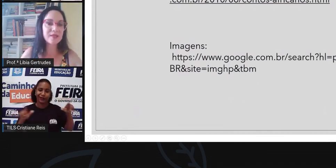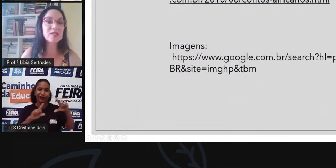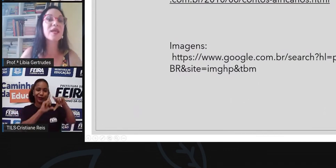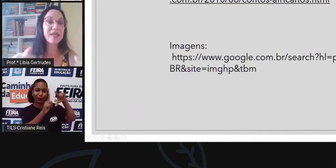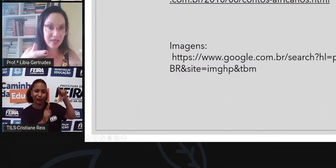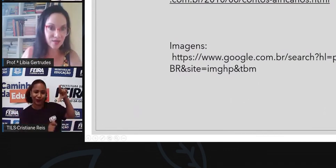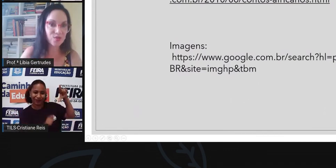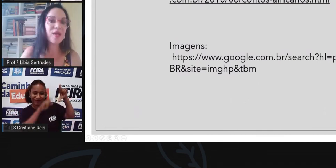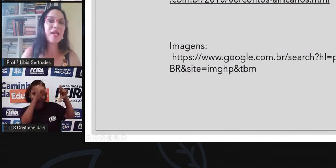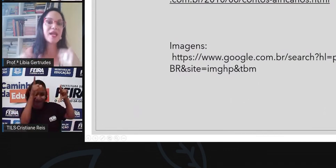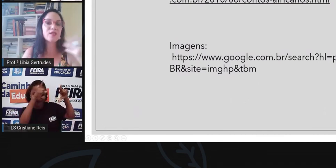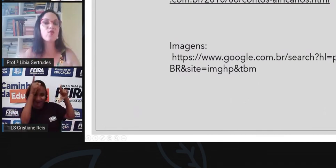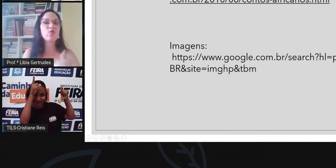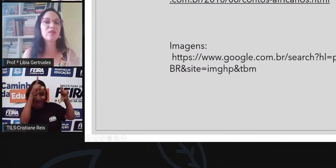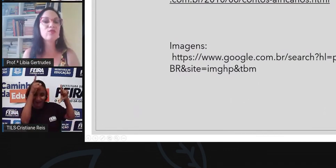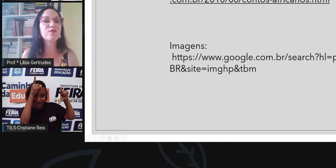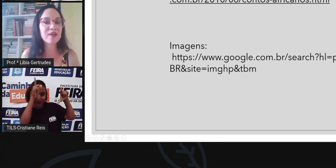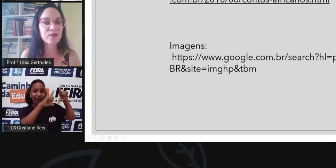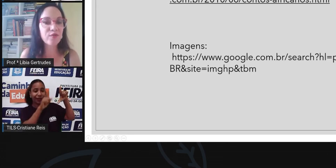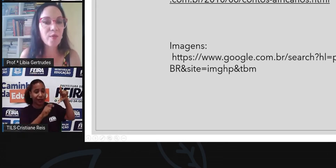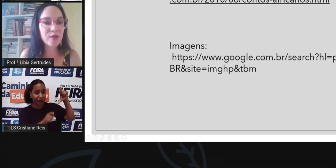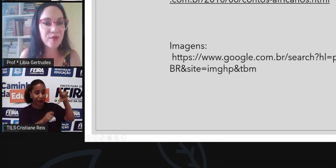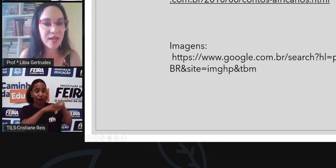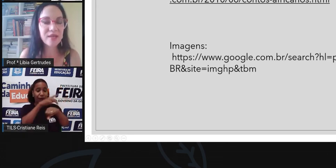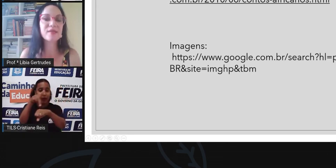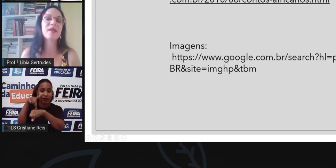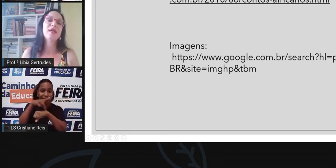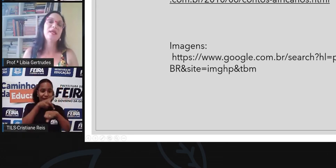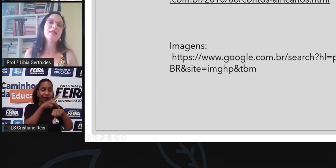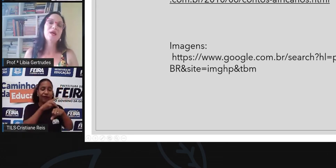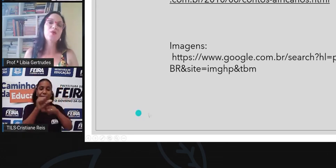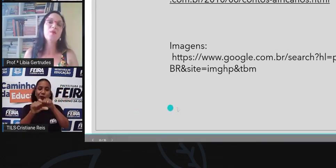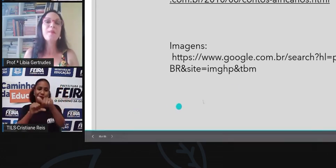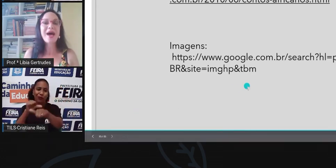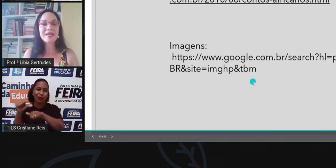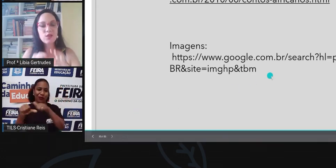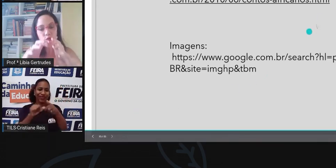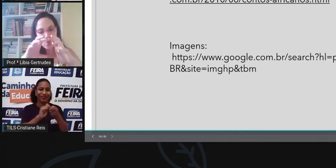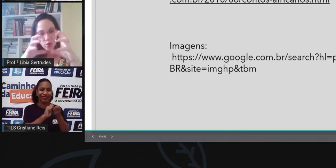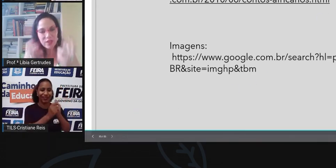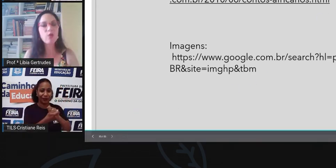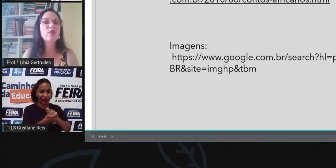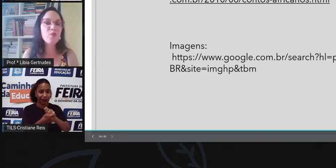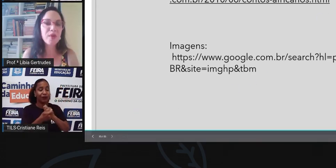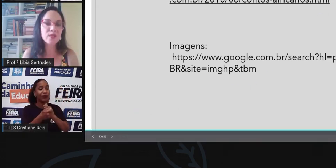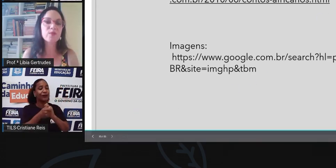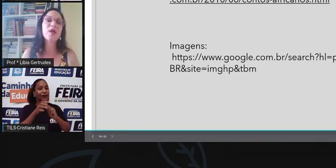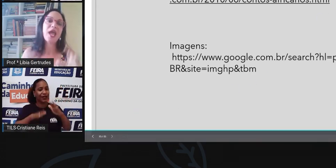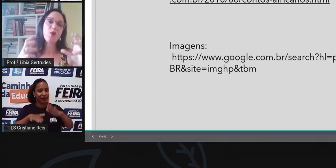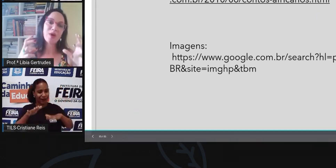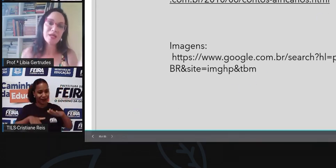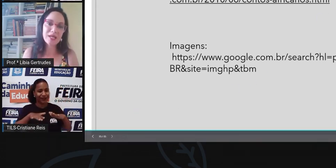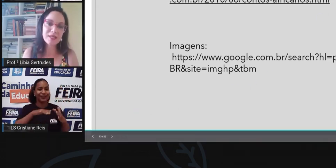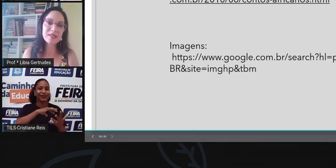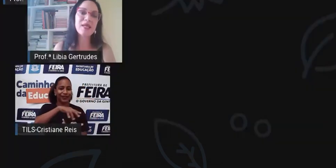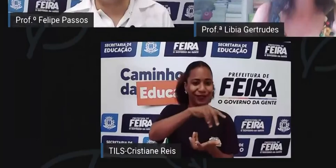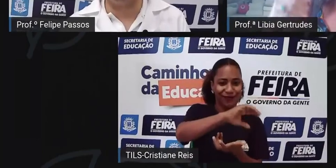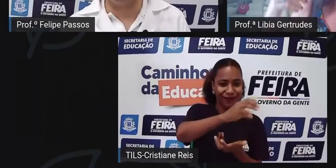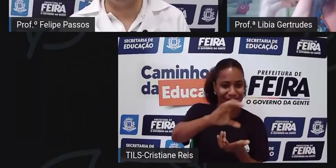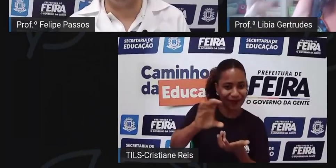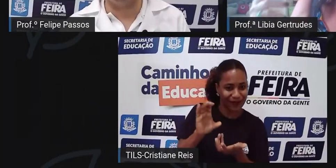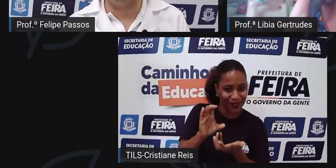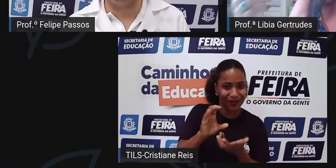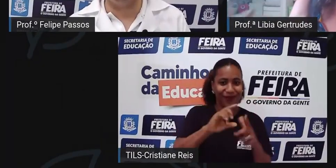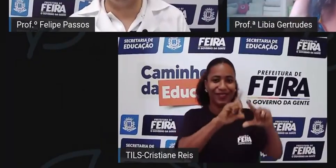vários países, é isso, eles vão contando de formas diferentes. Então, mas o conteúdo é mesmo, é o Anance,